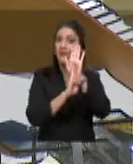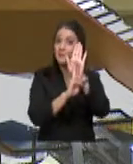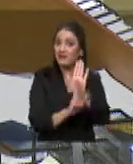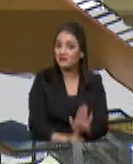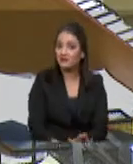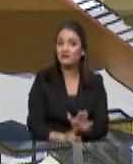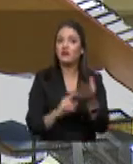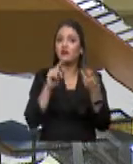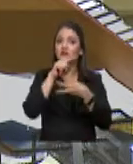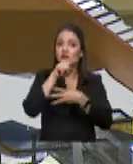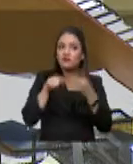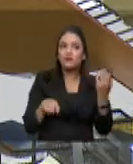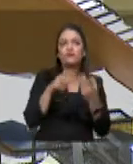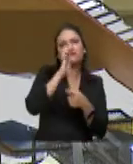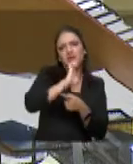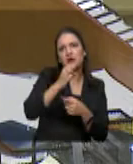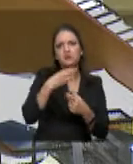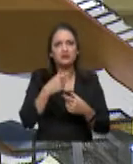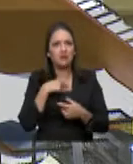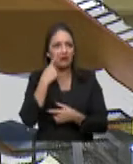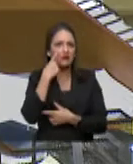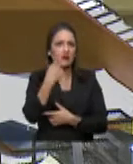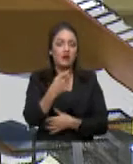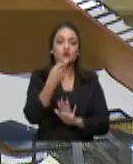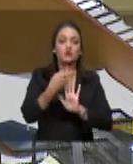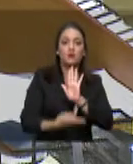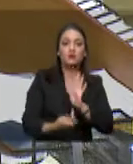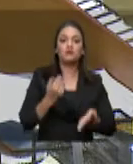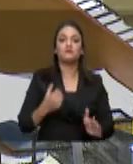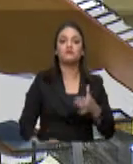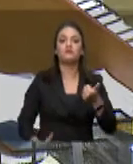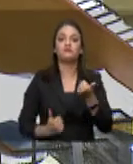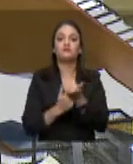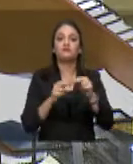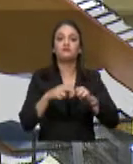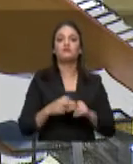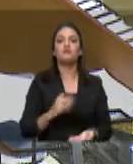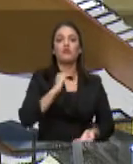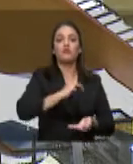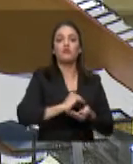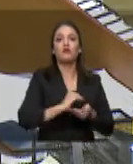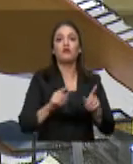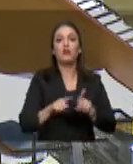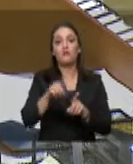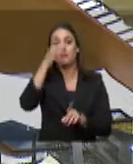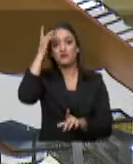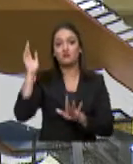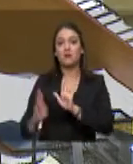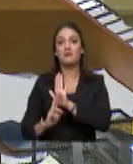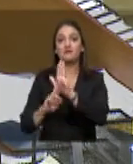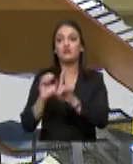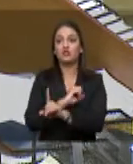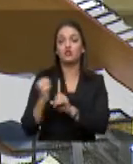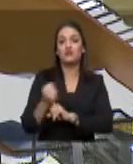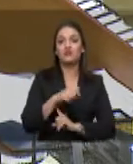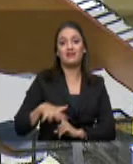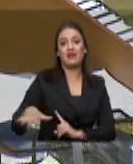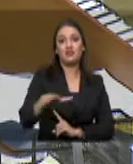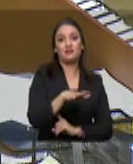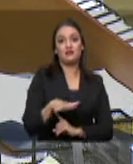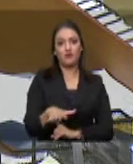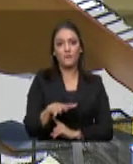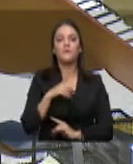entes federativos interessados nos projetos apoiados pelo fundo, e de representantes da sociedade civil interessada,